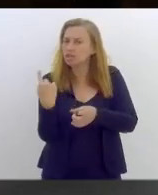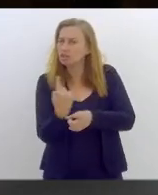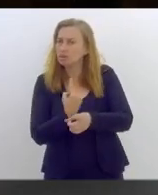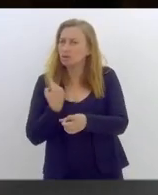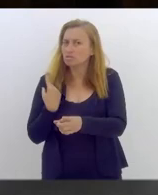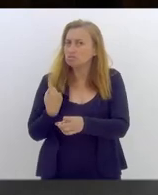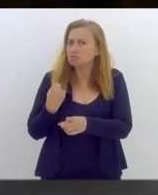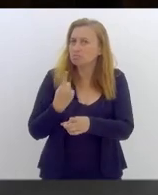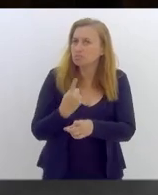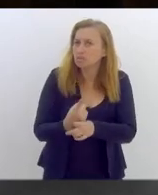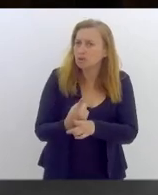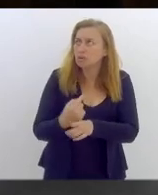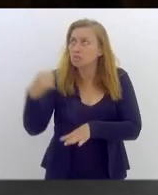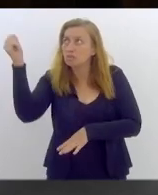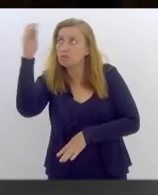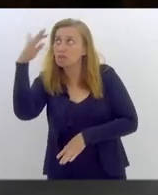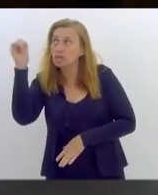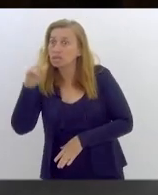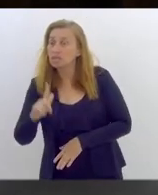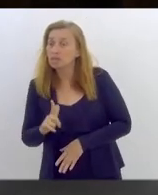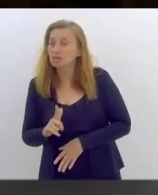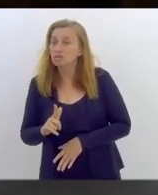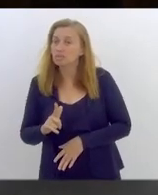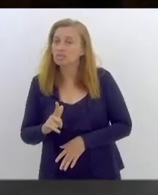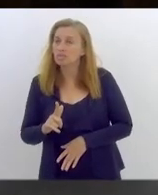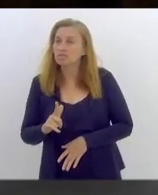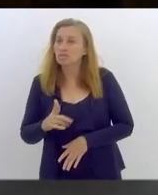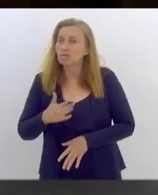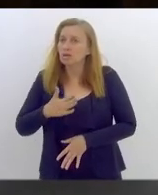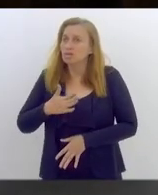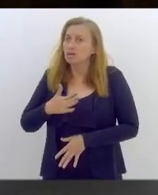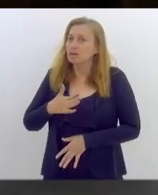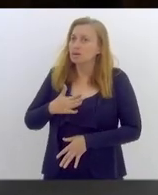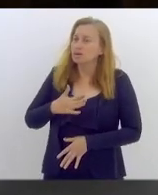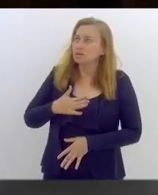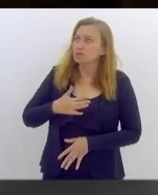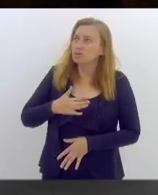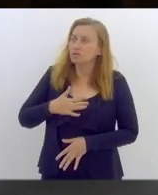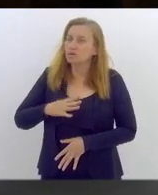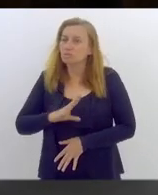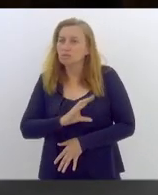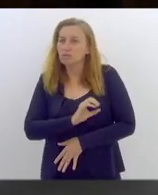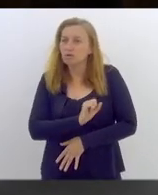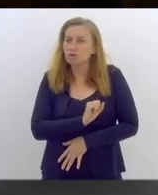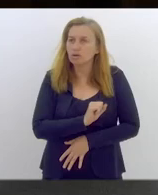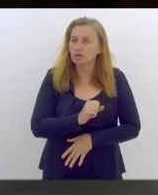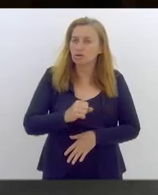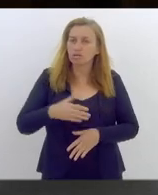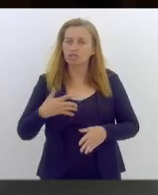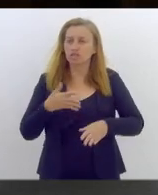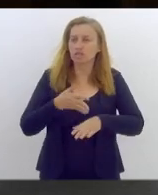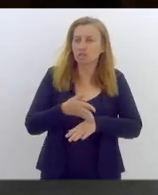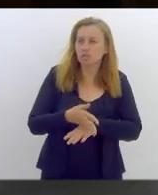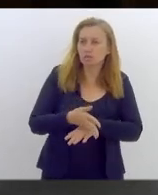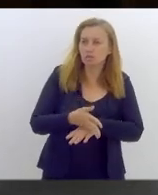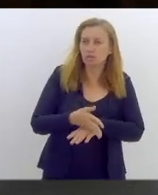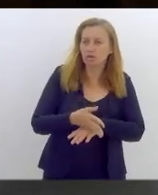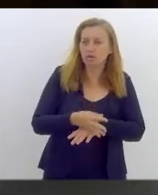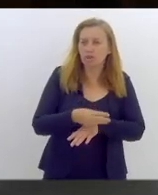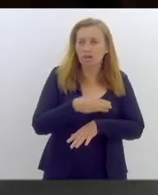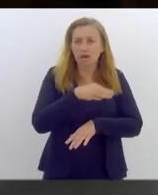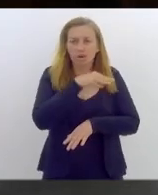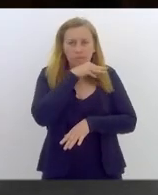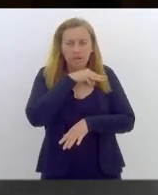encontra. Brasil, meu dengo, a mangueira chegou com versos que o